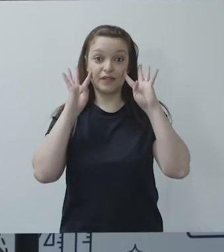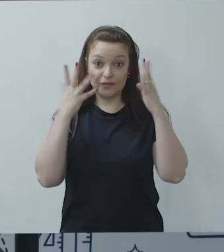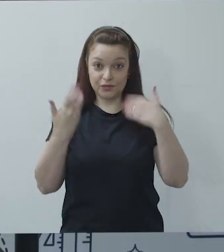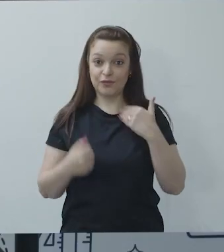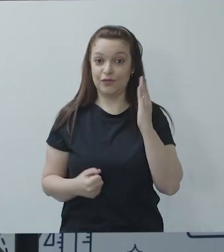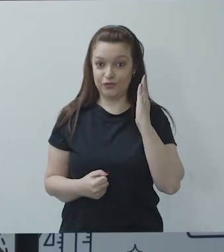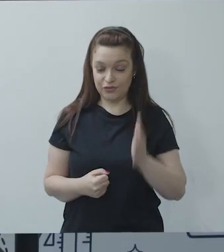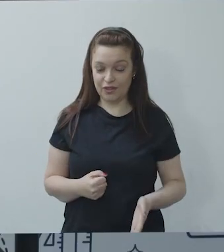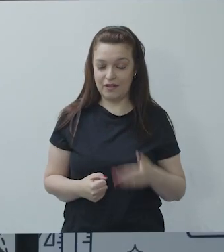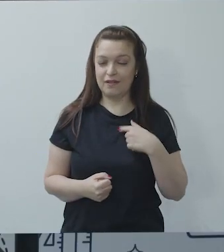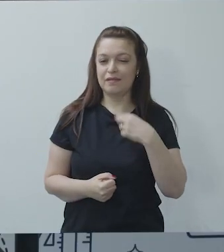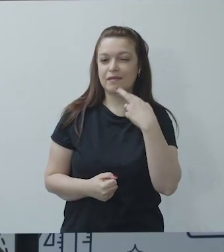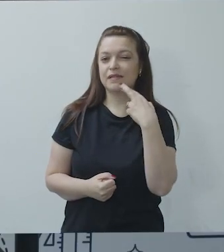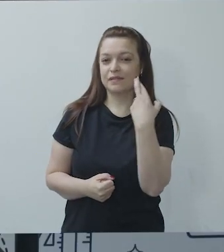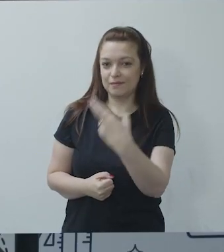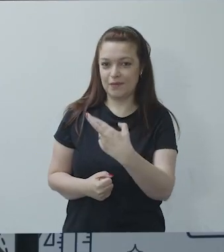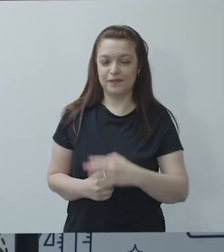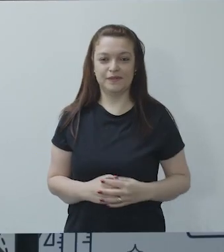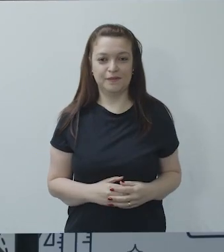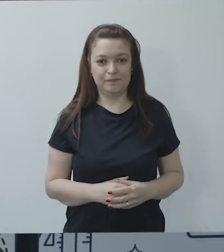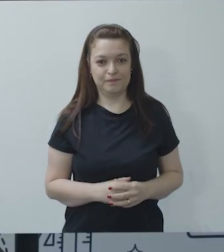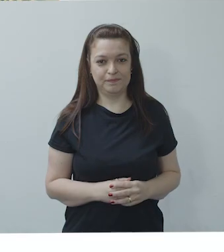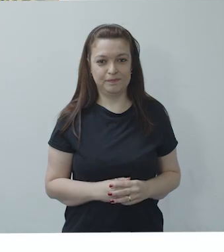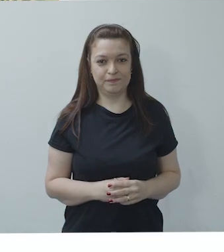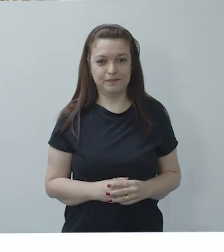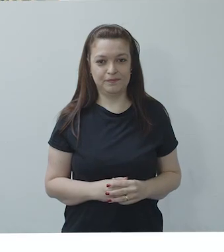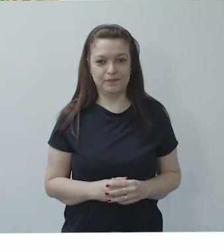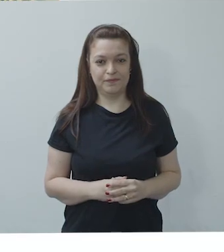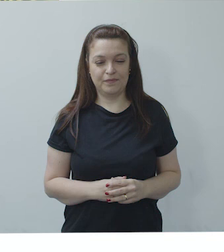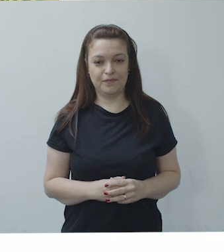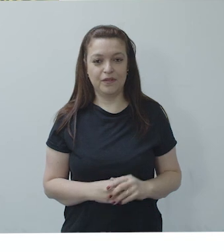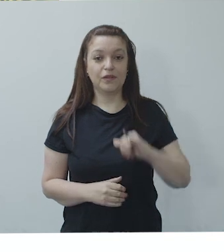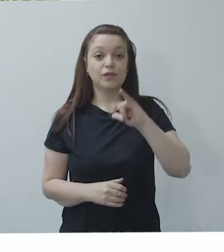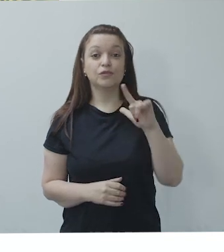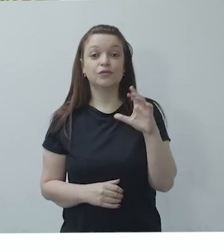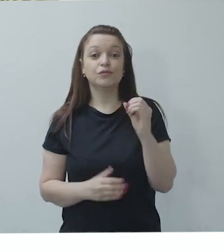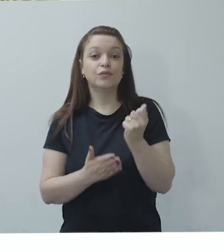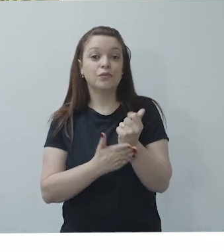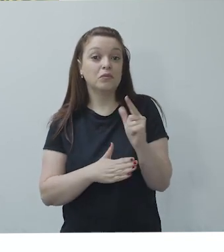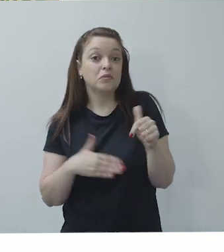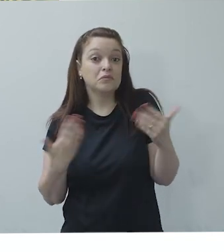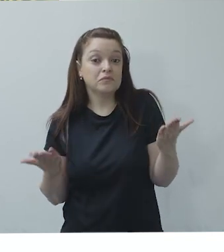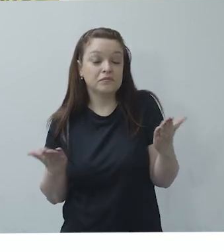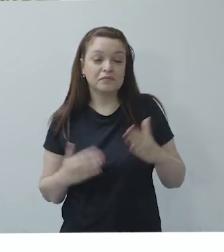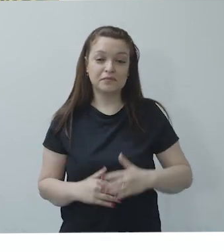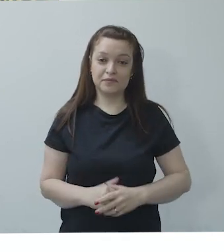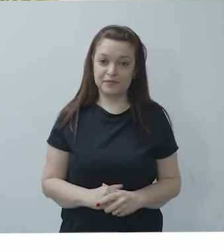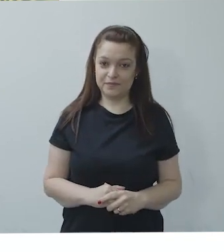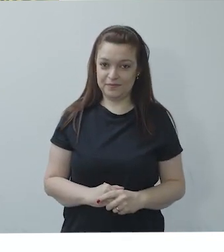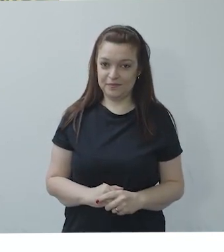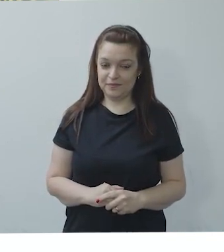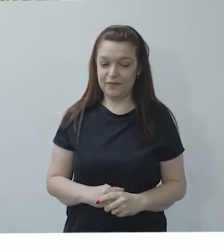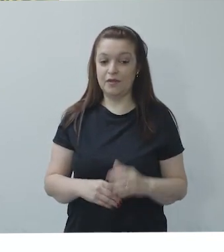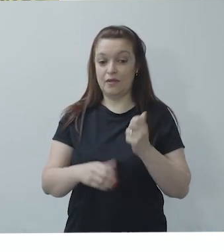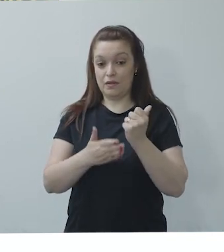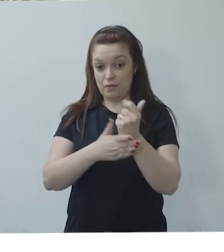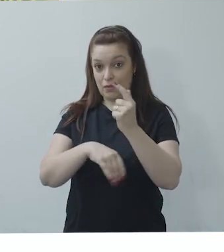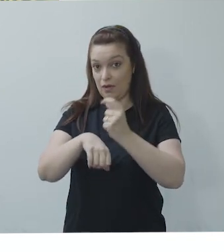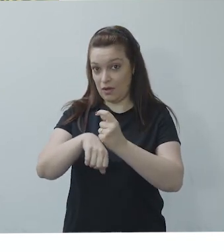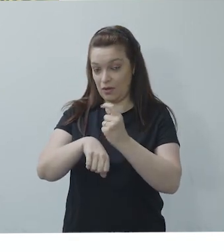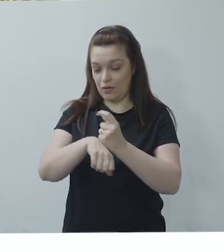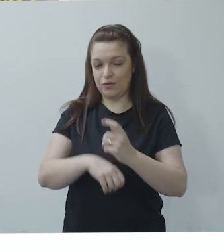aí, resolveram? Então vamos à resposta? Então, o que Júlio comprou? O Júlio